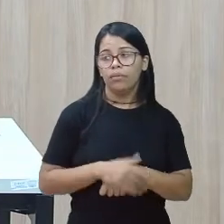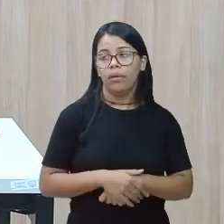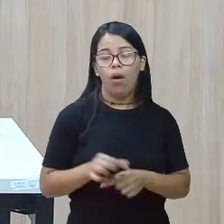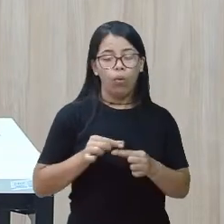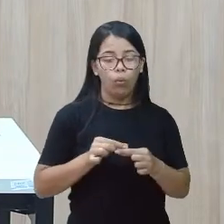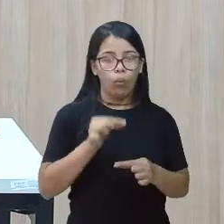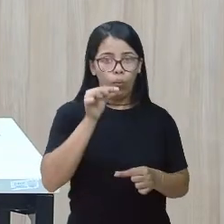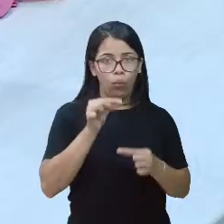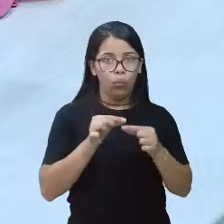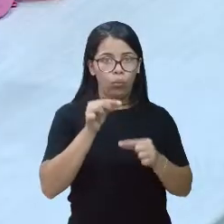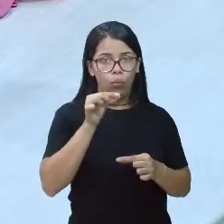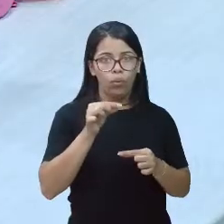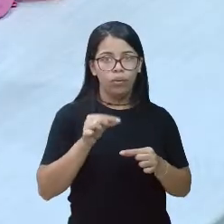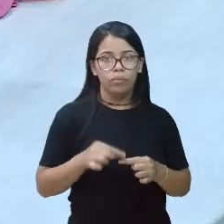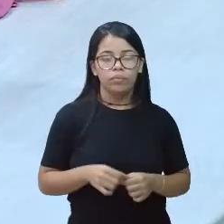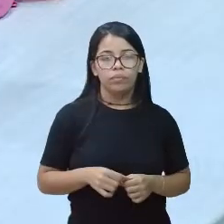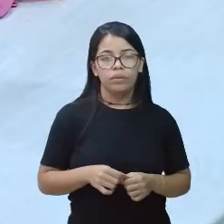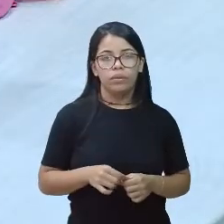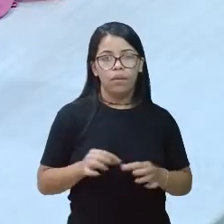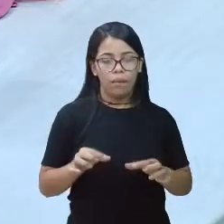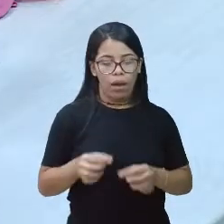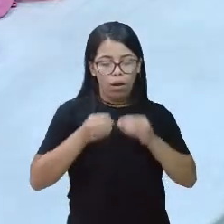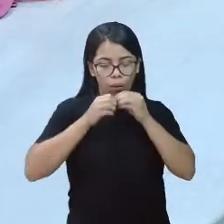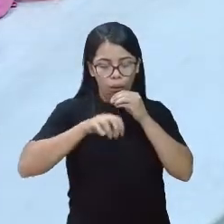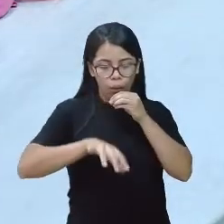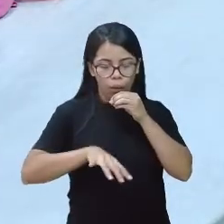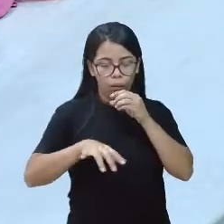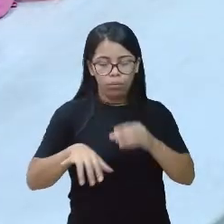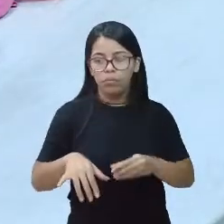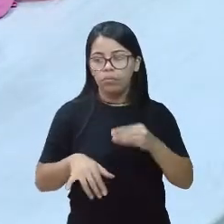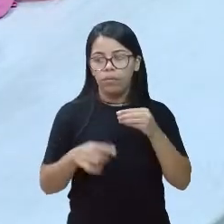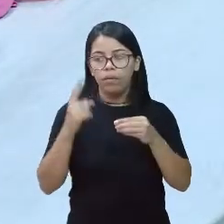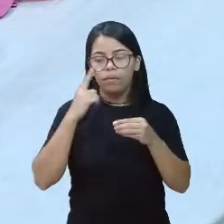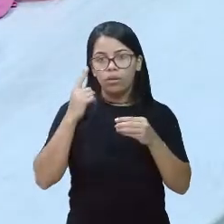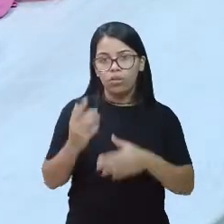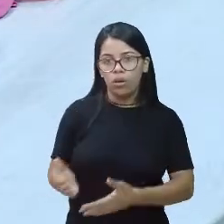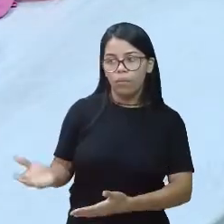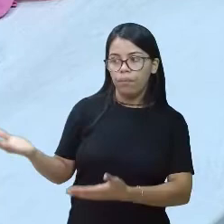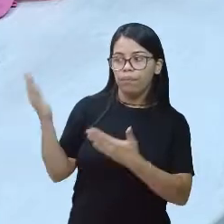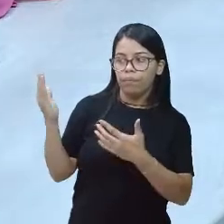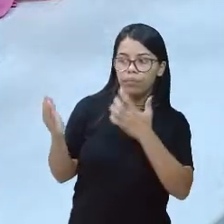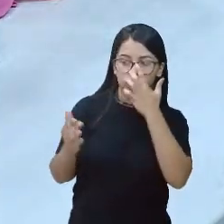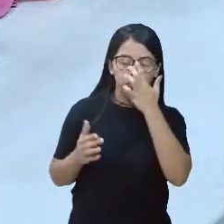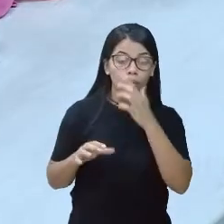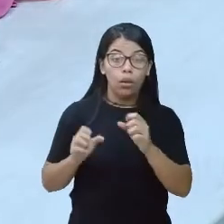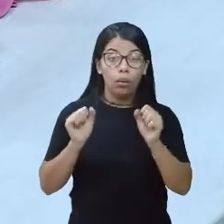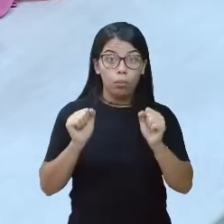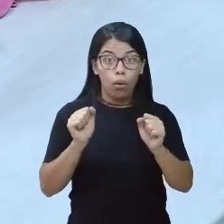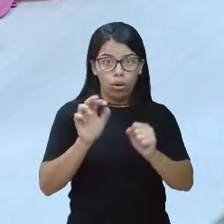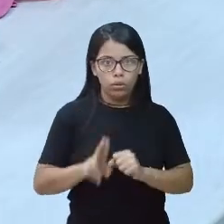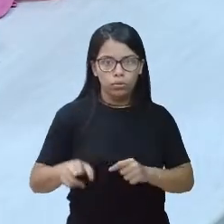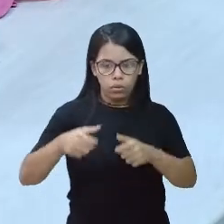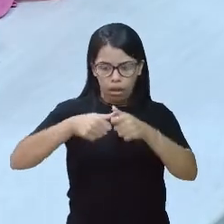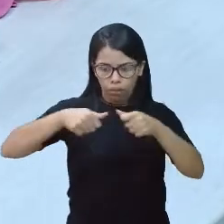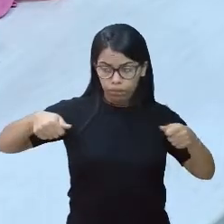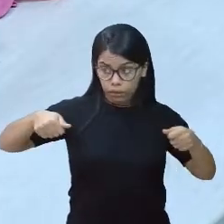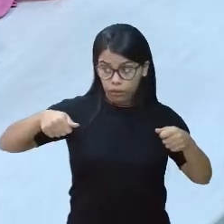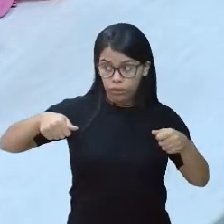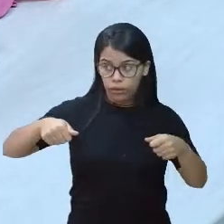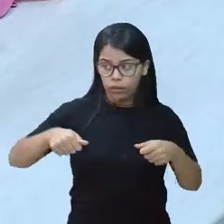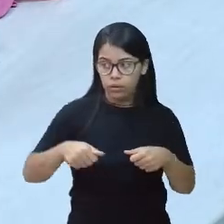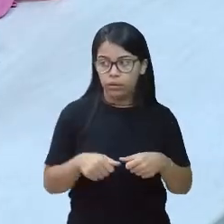para vocês prenderem a bolinha e que vocês poderão usar o durex, né? Vocês poderão usar a fita